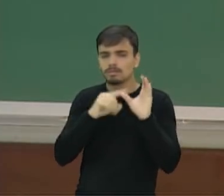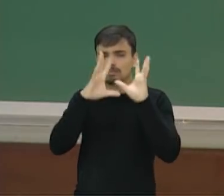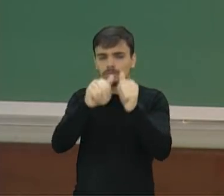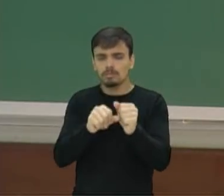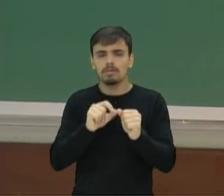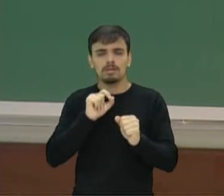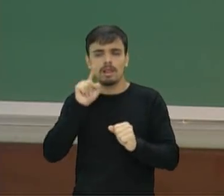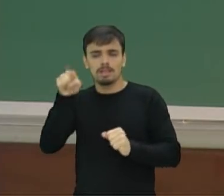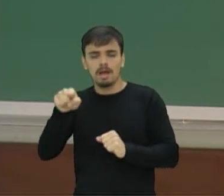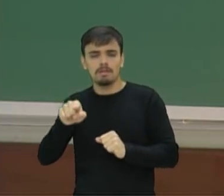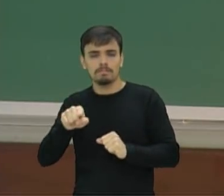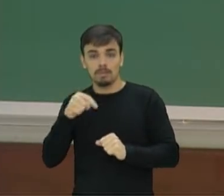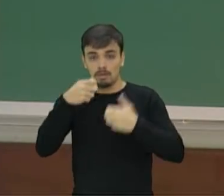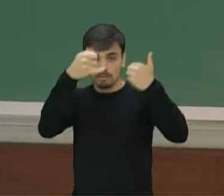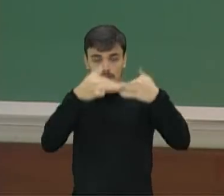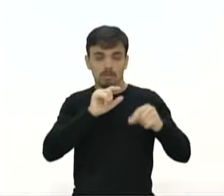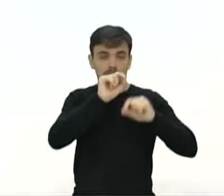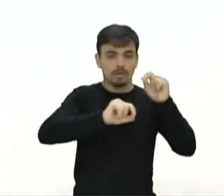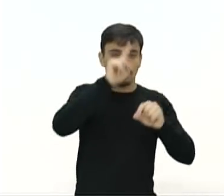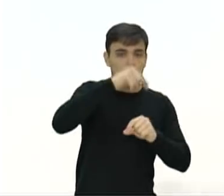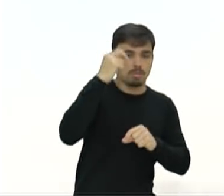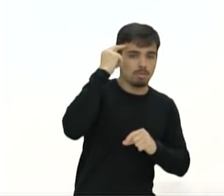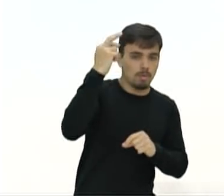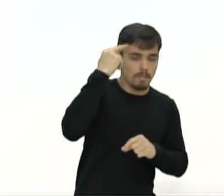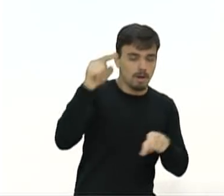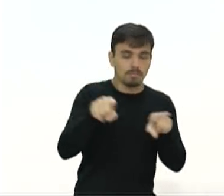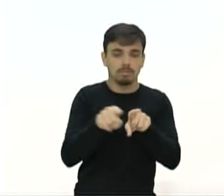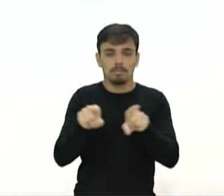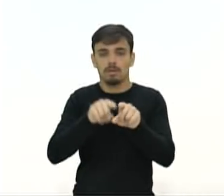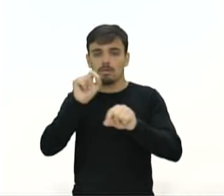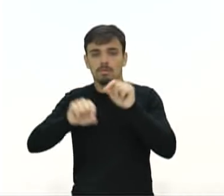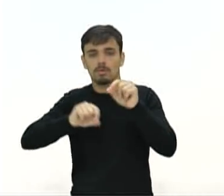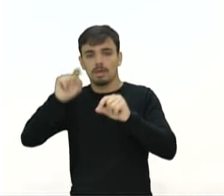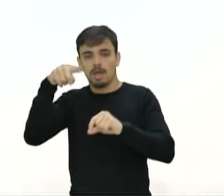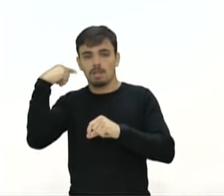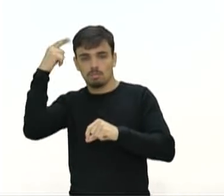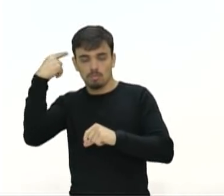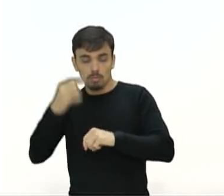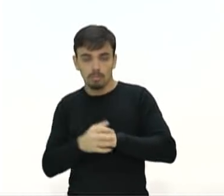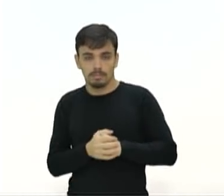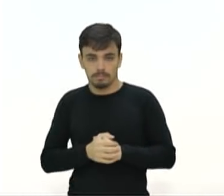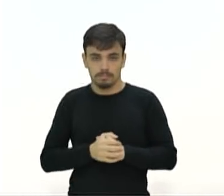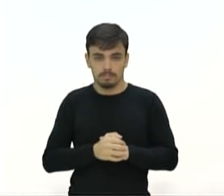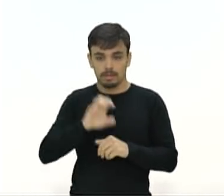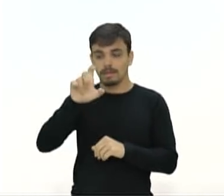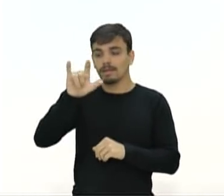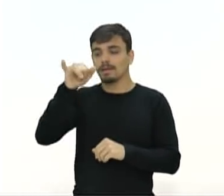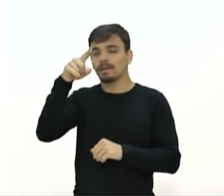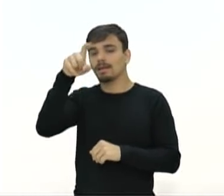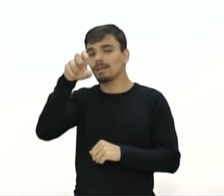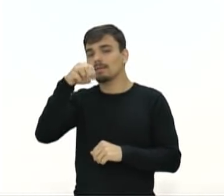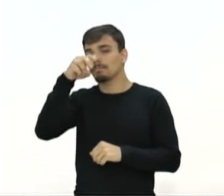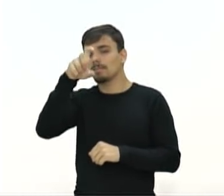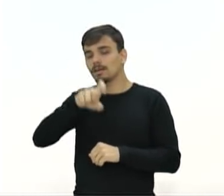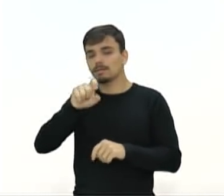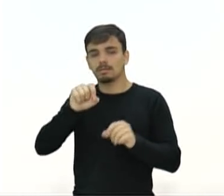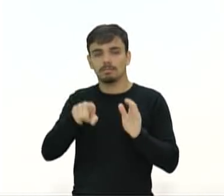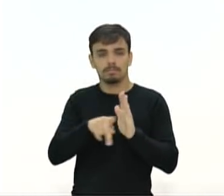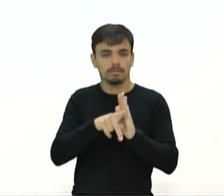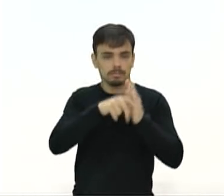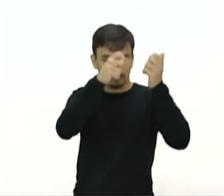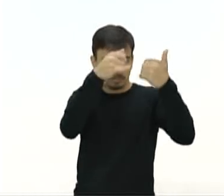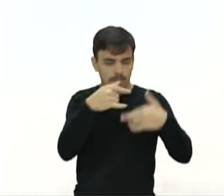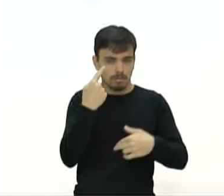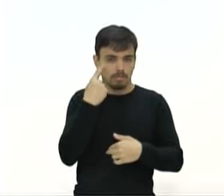o que é ser normal? O que é loucura? O clímax do conto é uma revolta popular que se organiza, liderada por